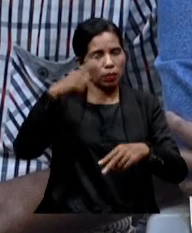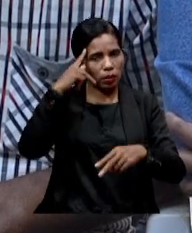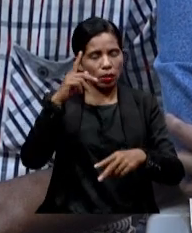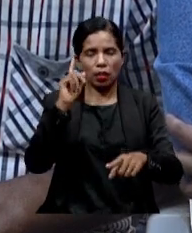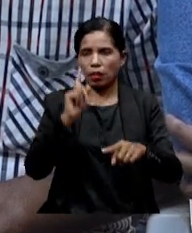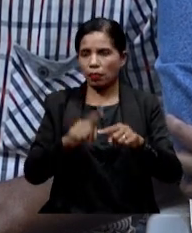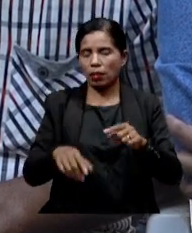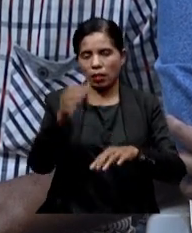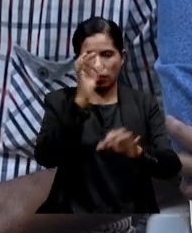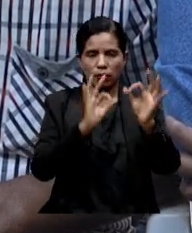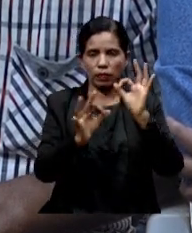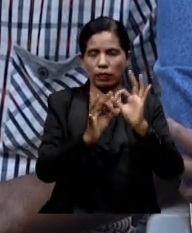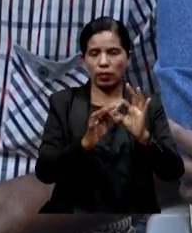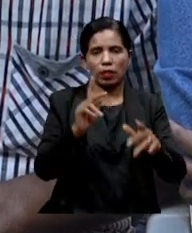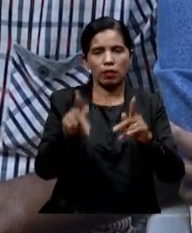fiar